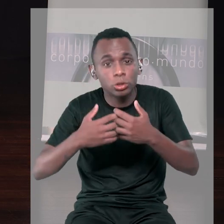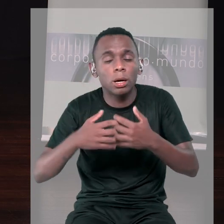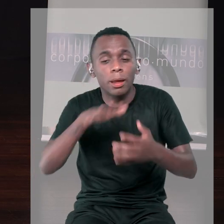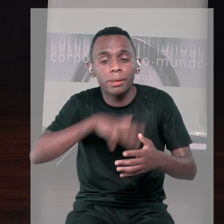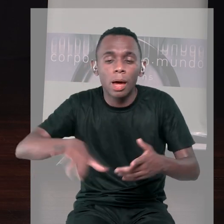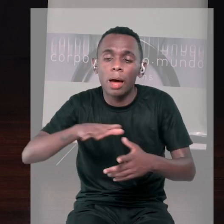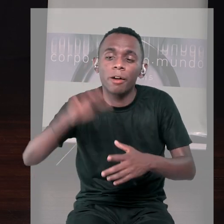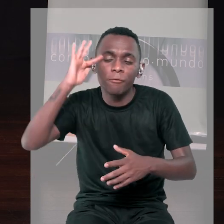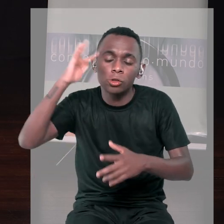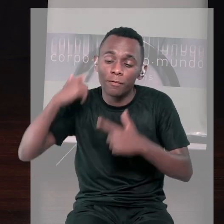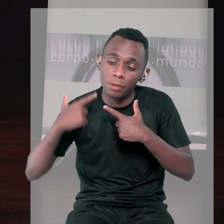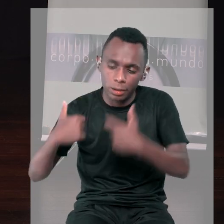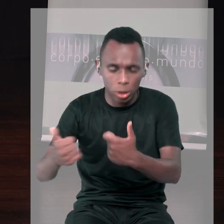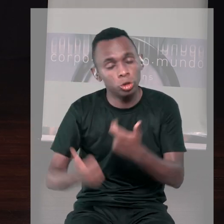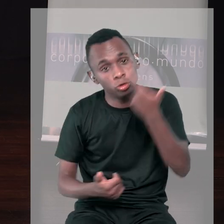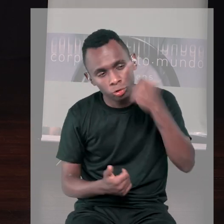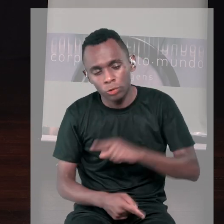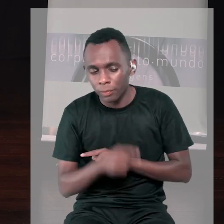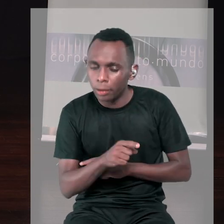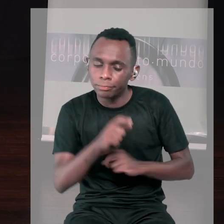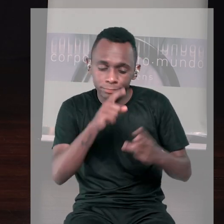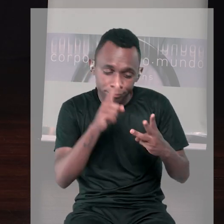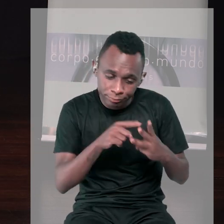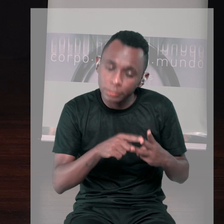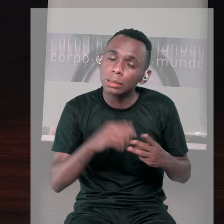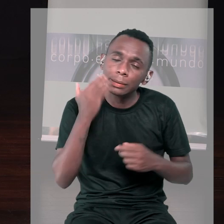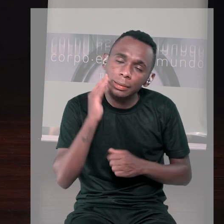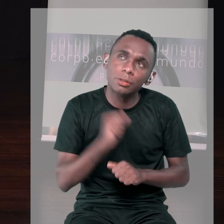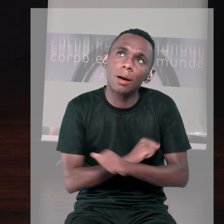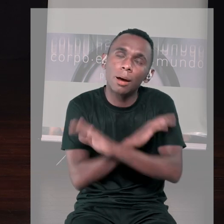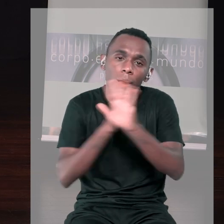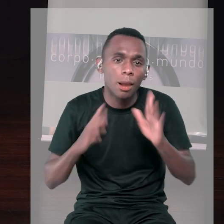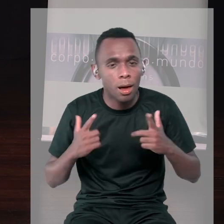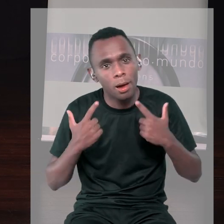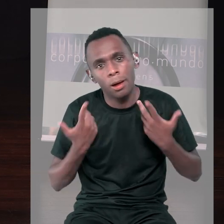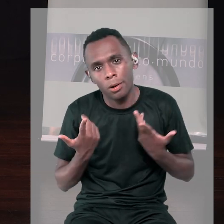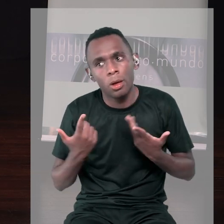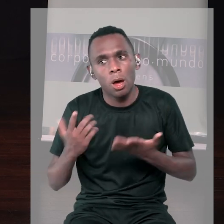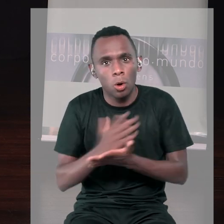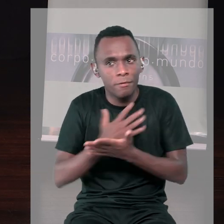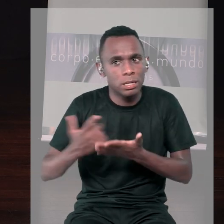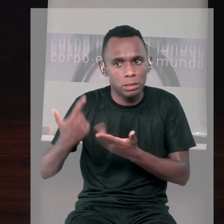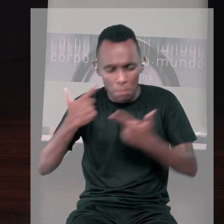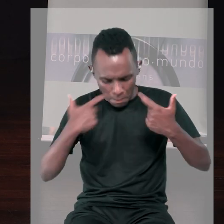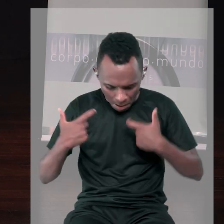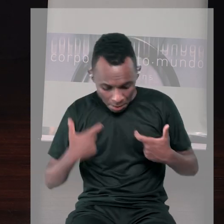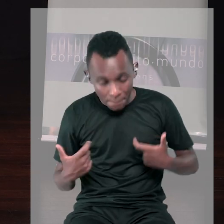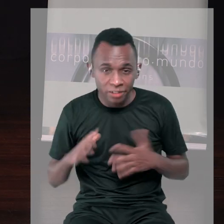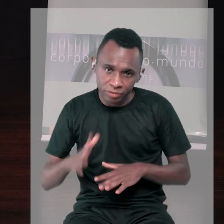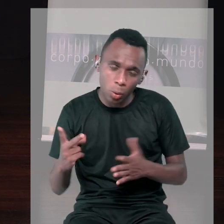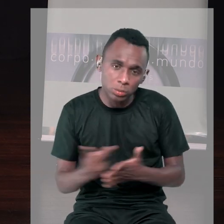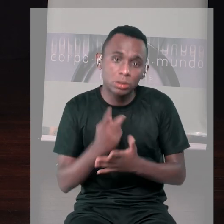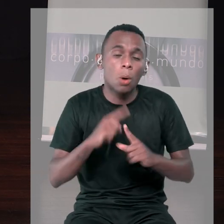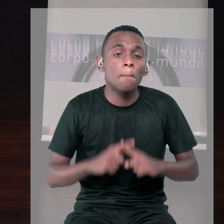guerra. De novo, alguém que entendia a guerra, né, no seu próprio corpo, foi ferido algumas vezes, mas que vai nos